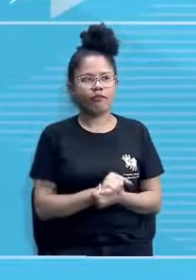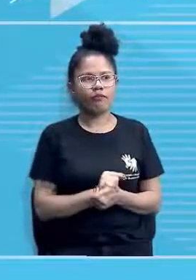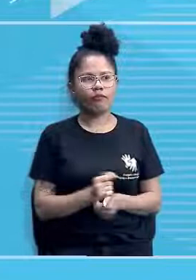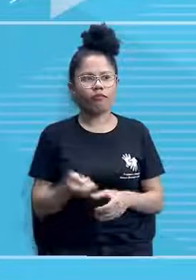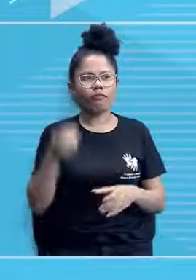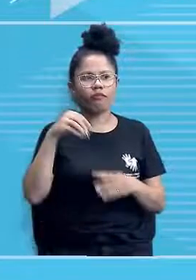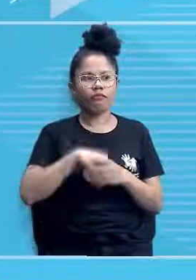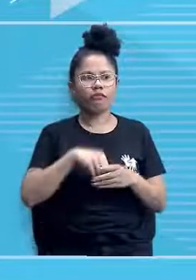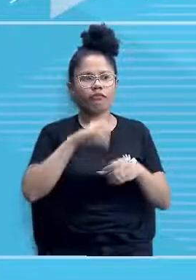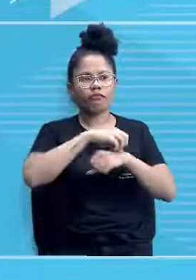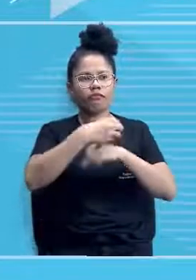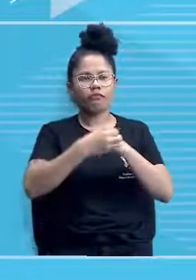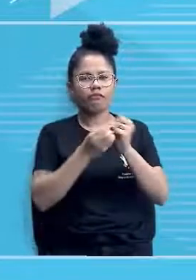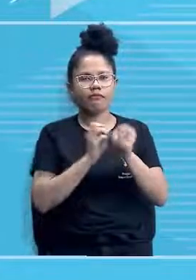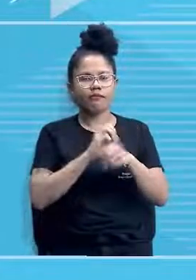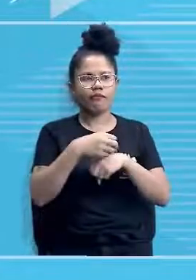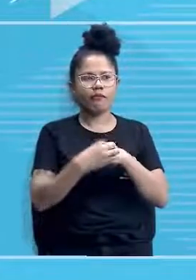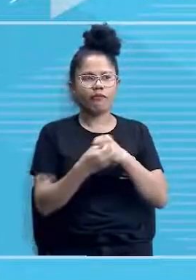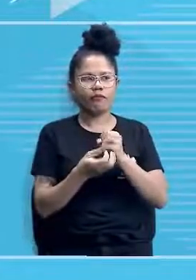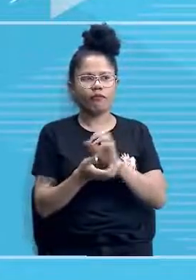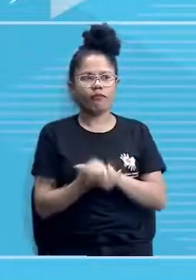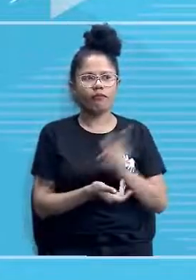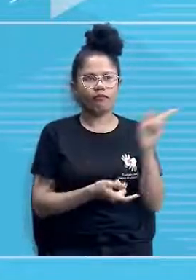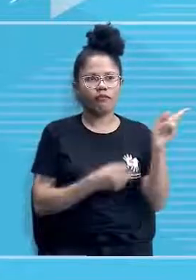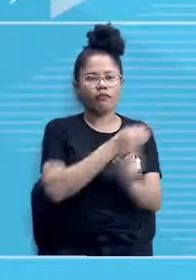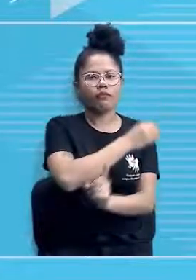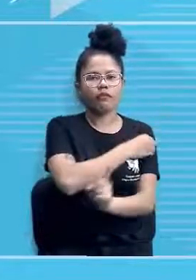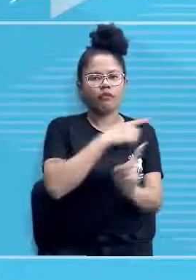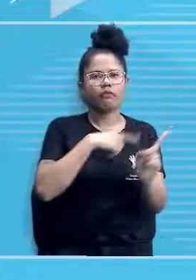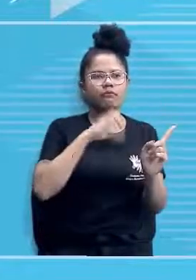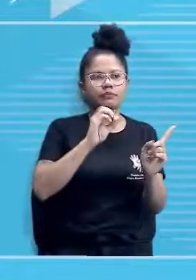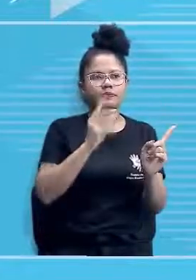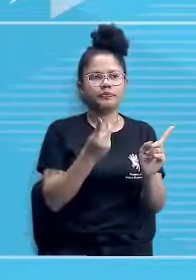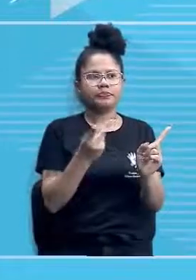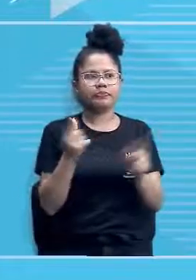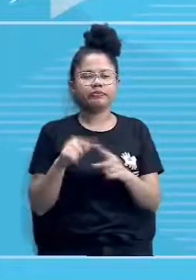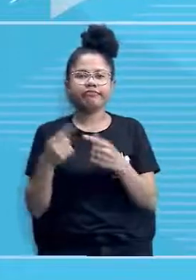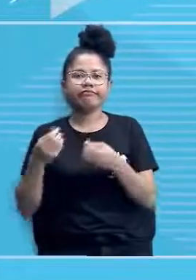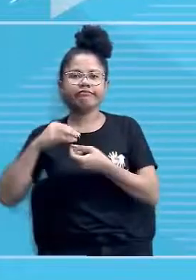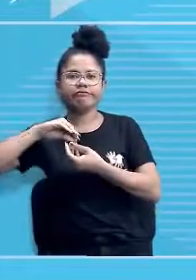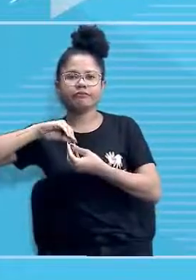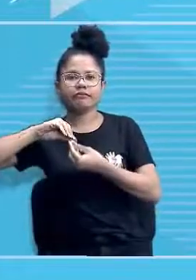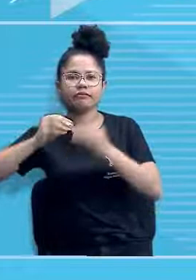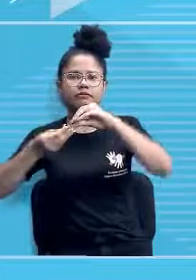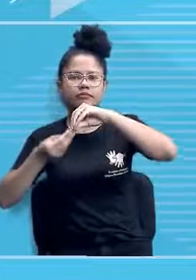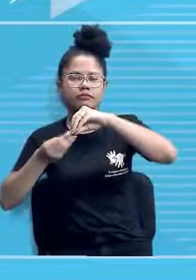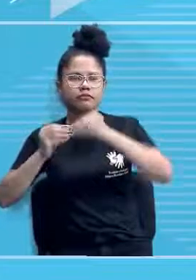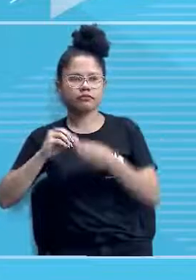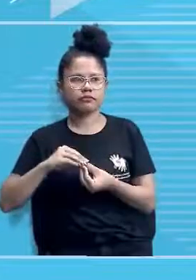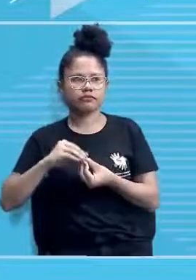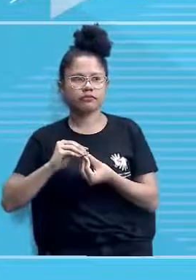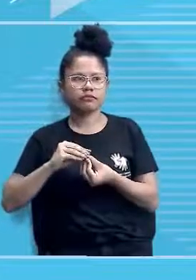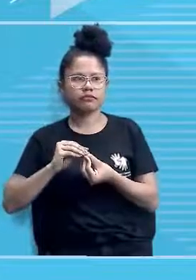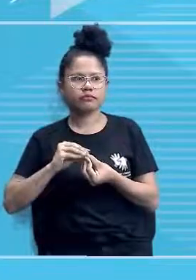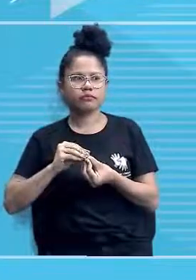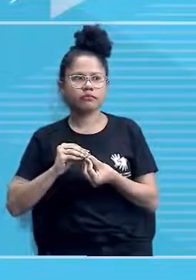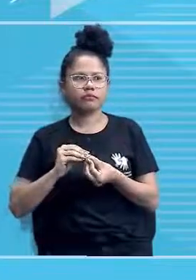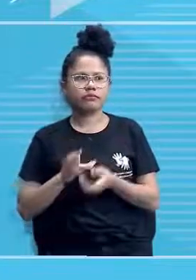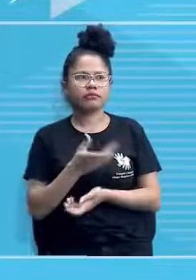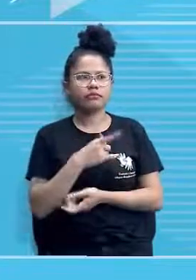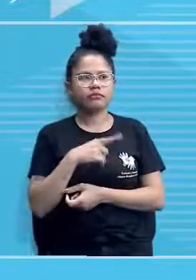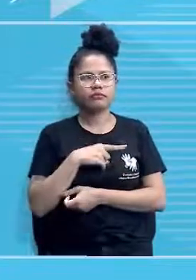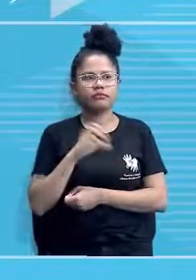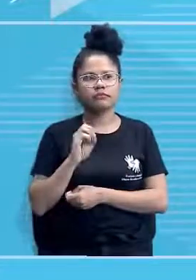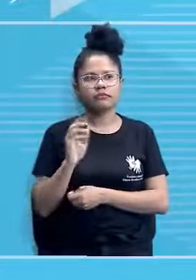intermolecular só Lógico que o álcool tem hidroxila o acetona não quem tem hidroxila ligações são mais